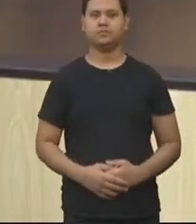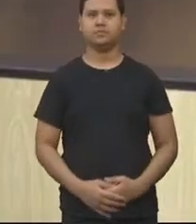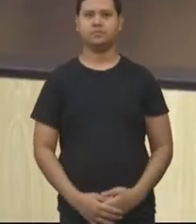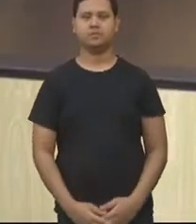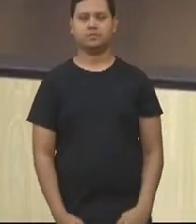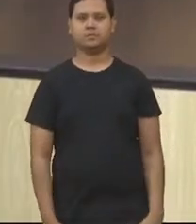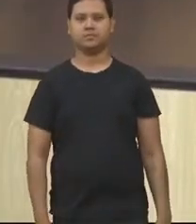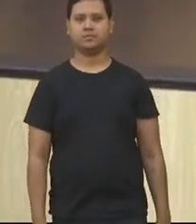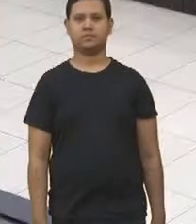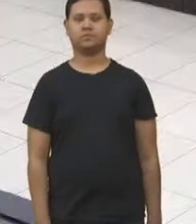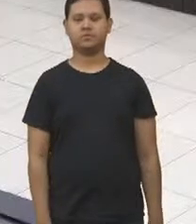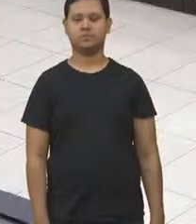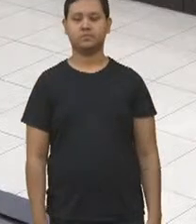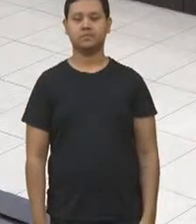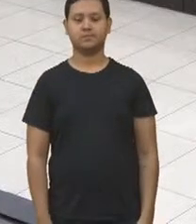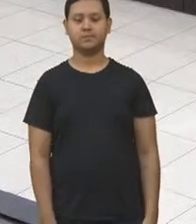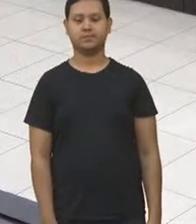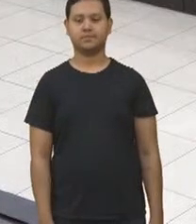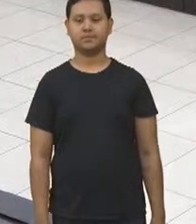Fiquem à vontade.